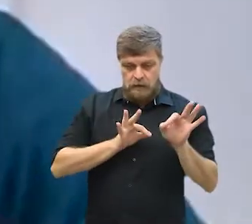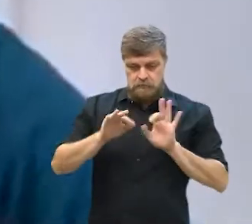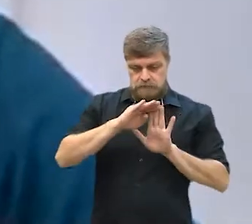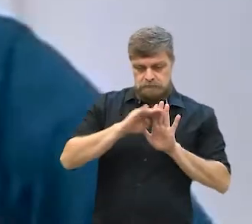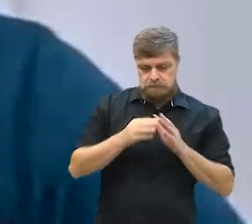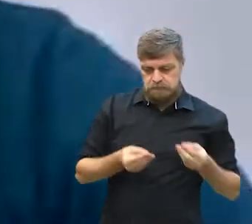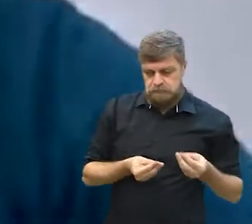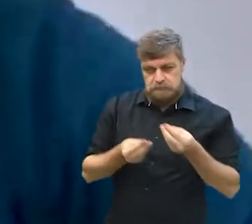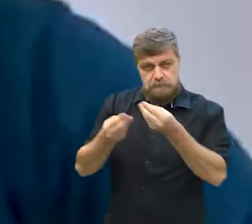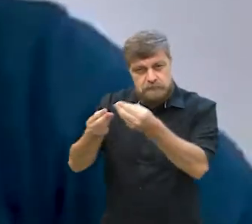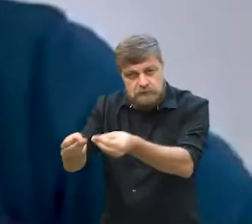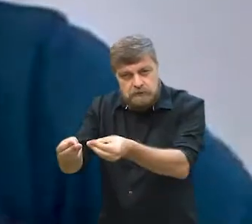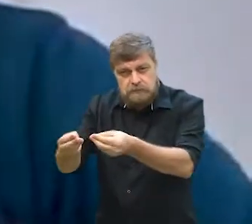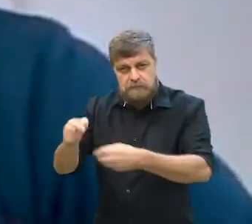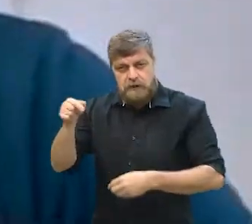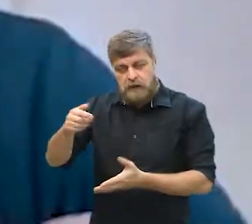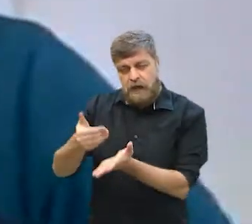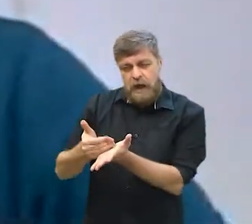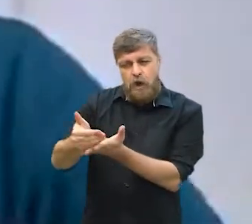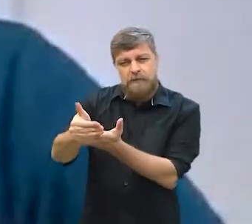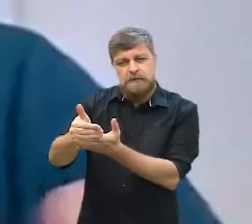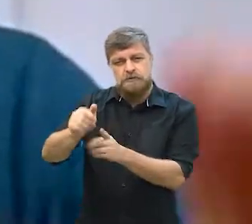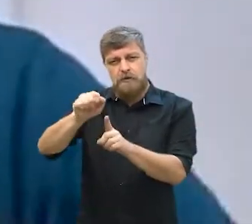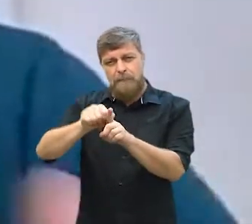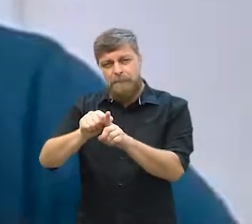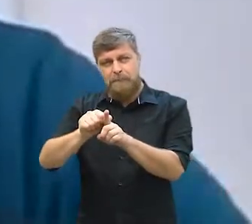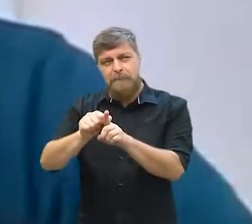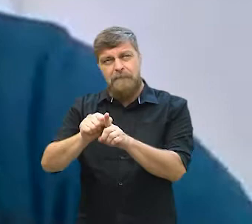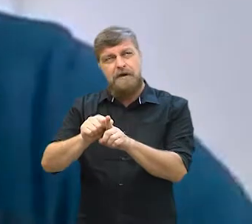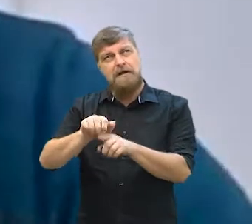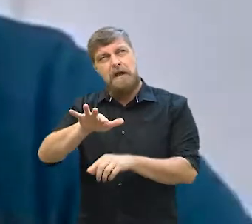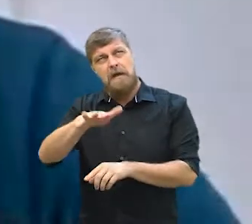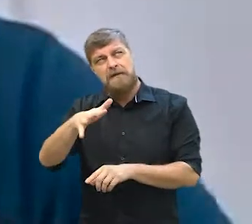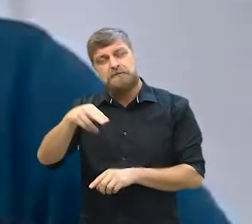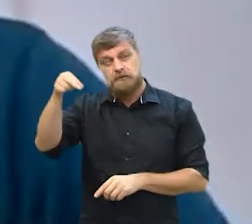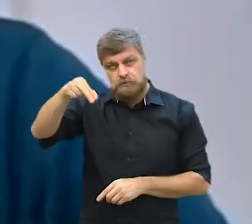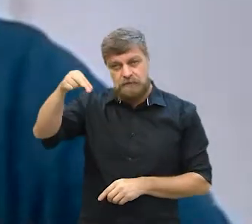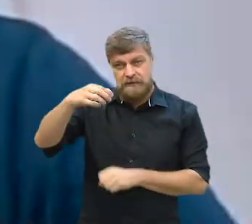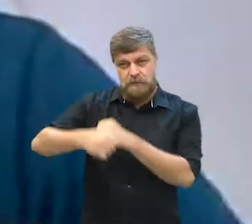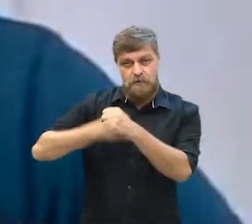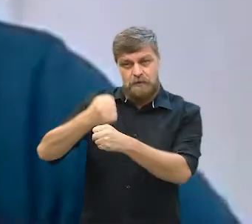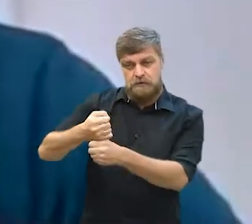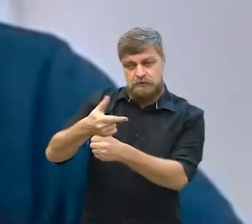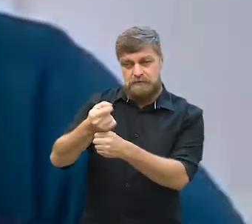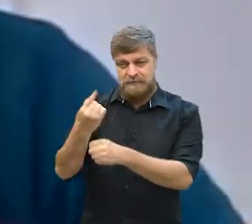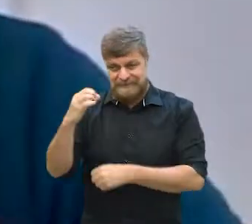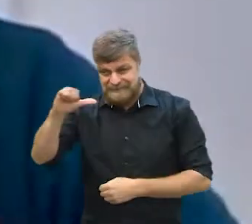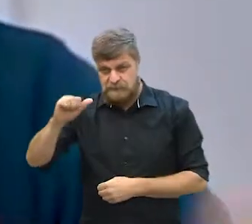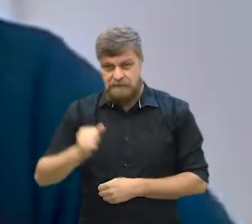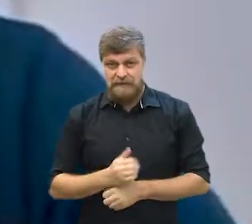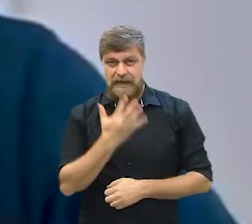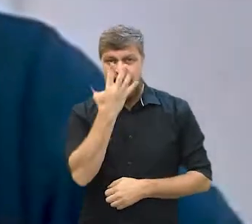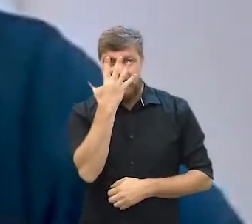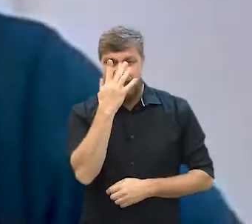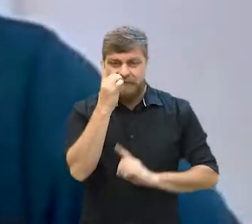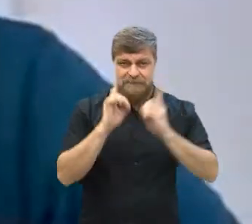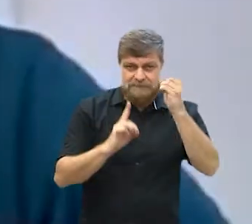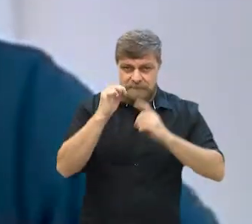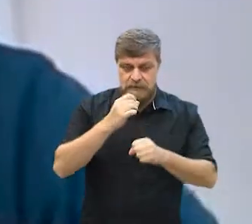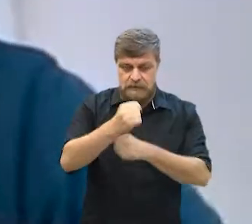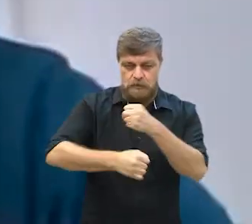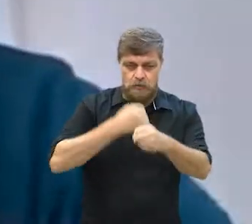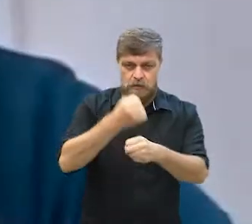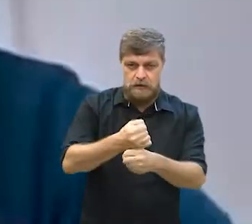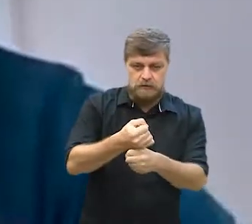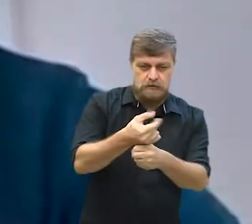um projeto que se iniciou no final de 2019, né, em novembro. Entregamos um projeto em fevereiro de